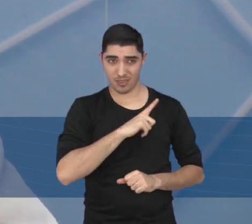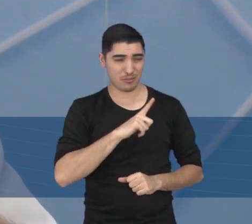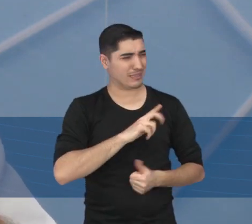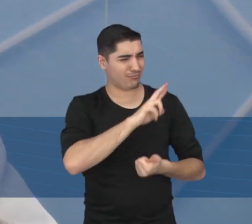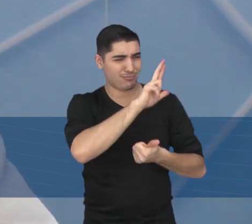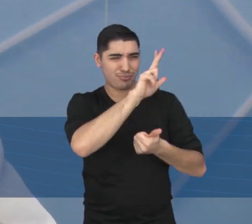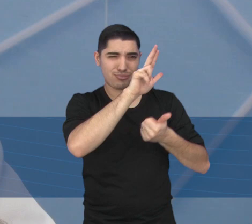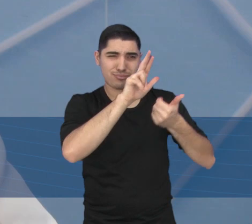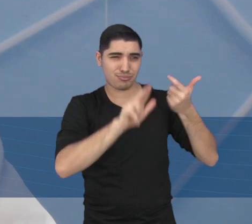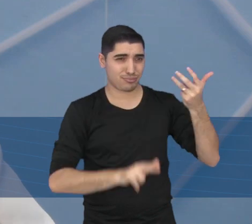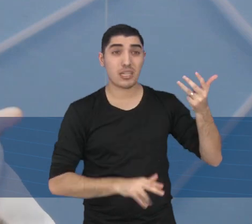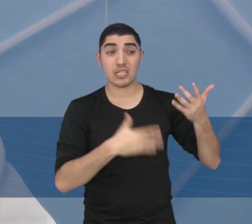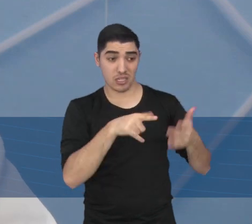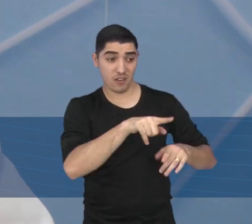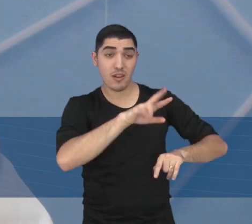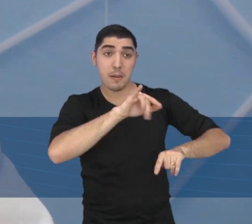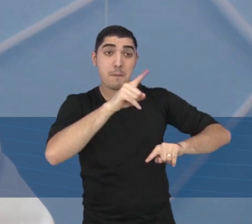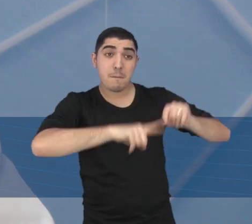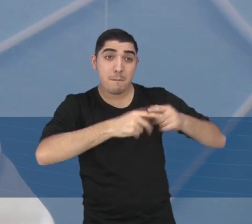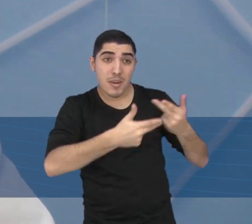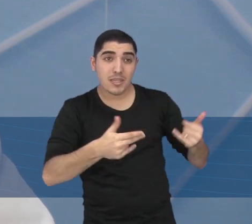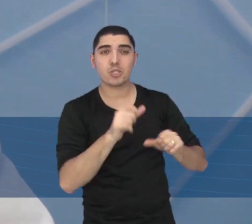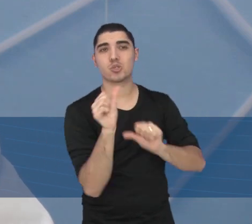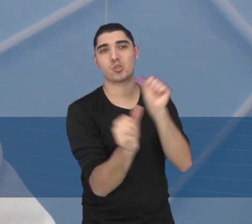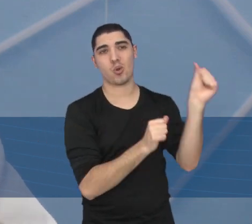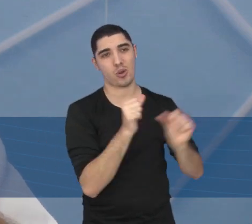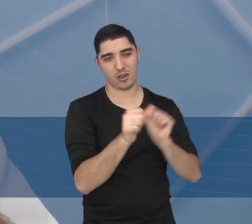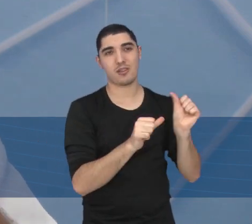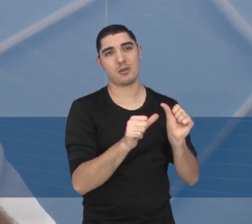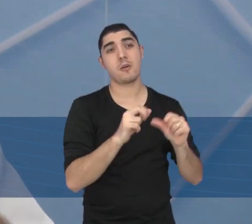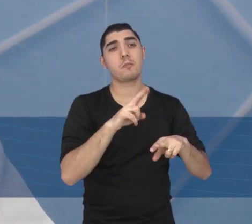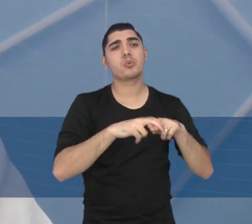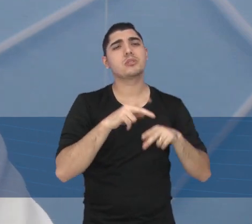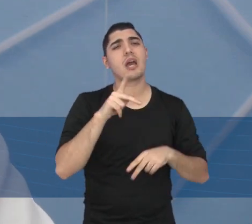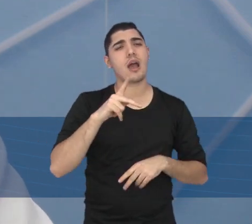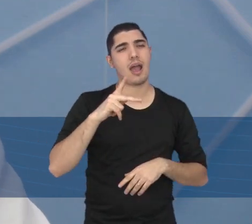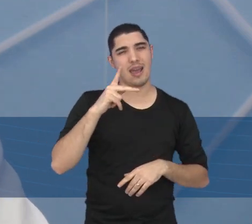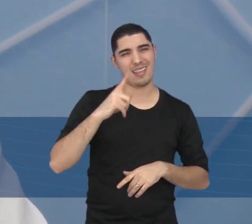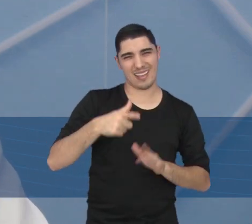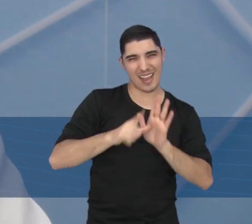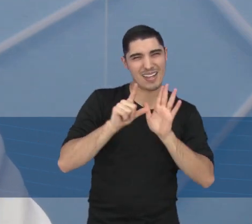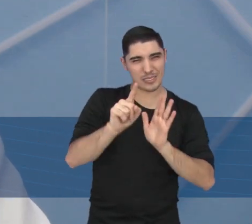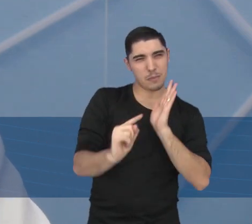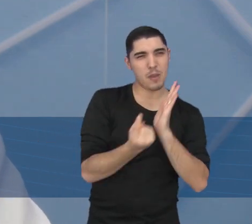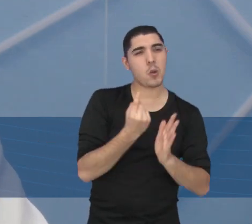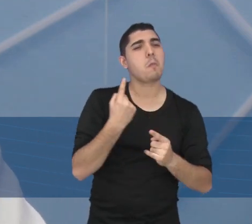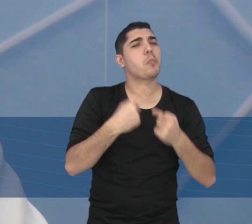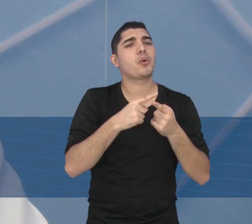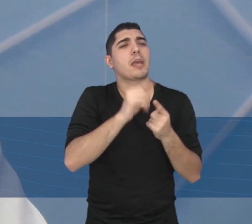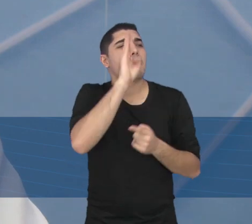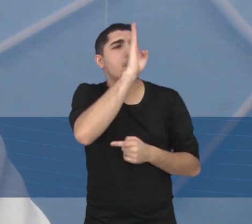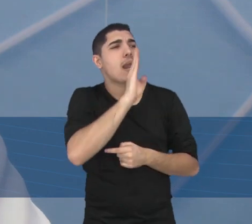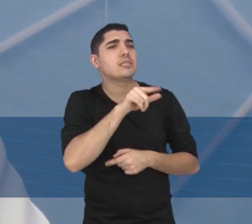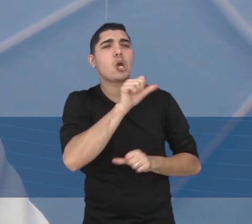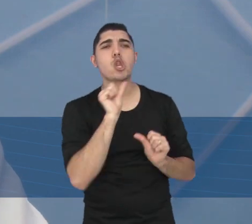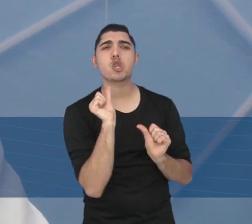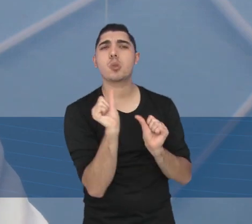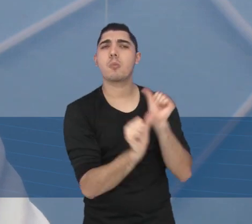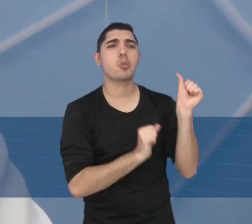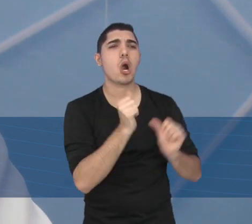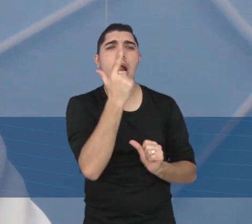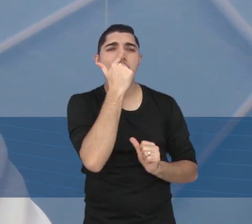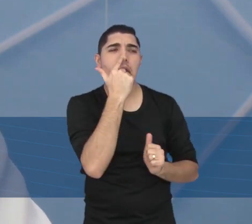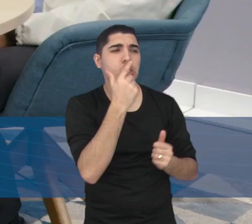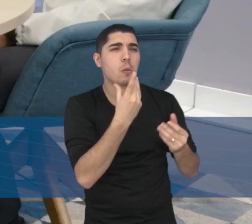de equipamentos constante, que aí até vai naquela tua pergunta de por que o Brasil gera tanto, né? Então, é essa troca da tecnologia que é... Incentivar ainda